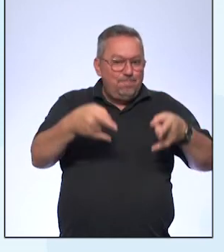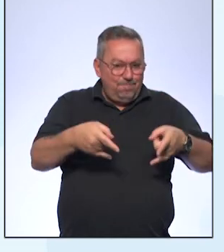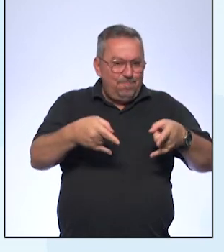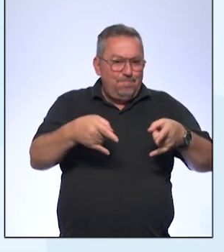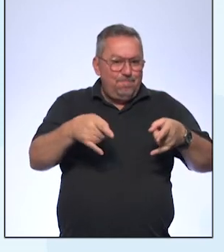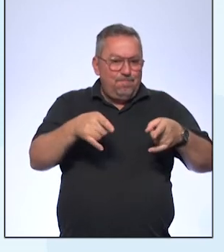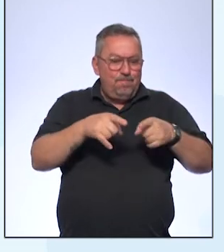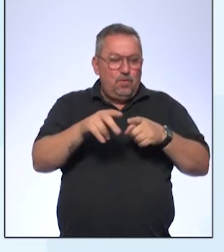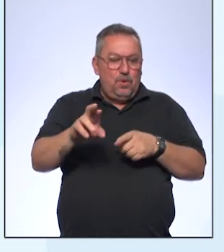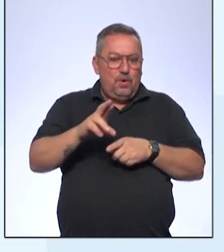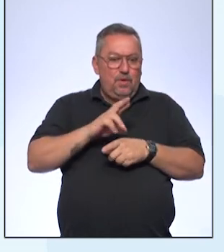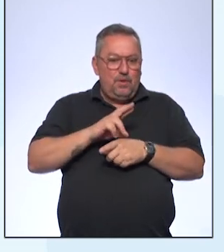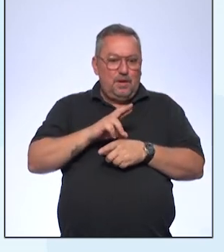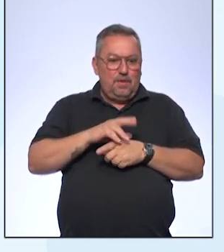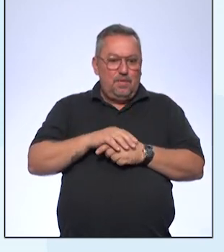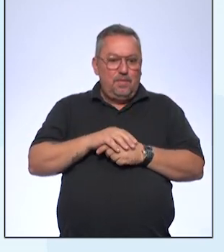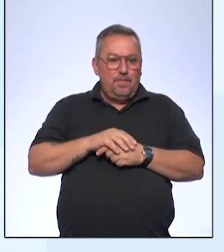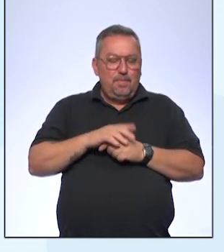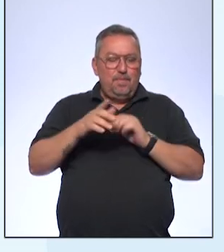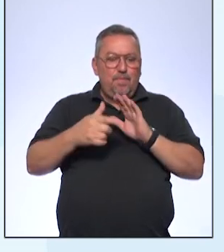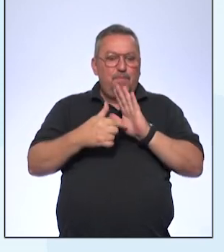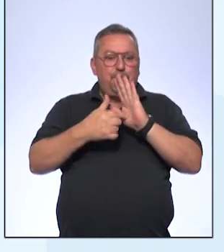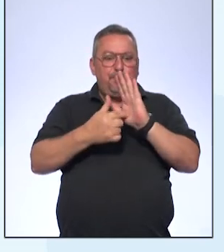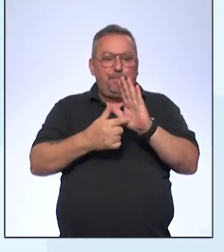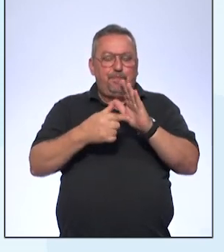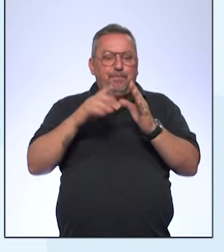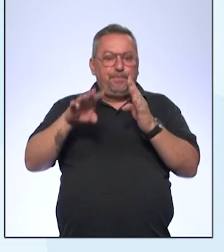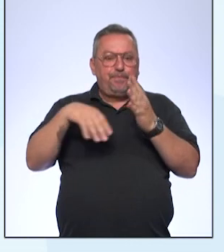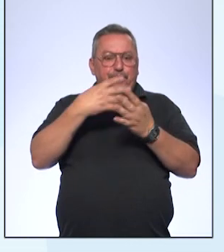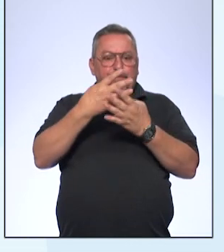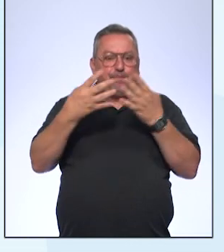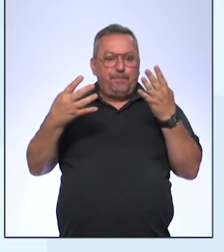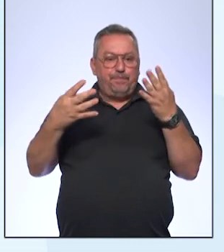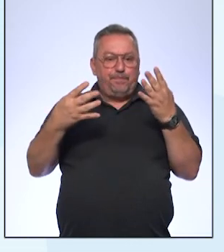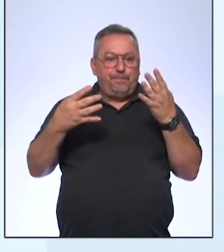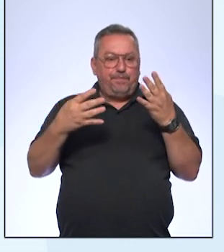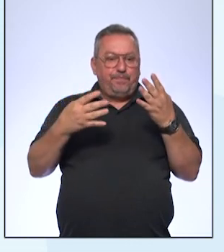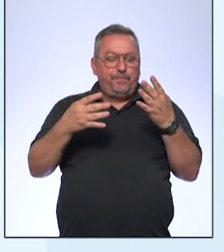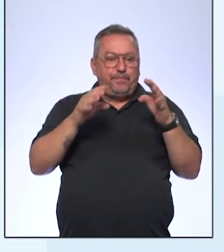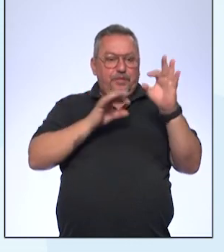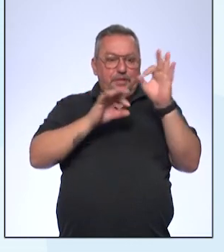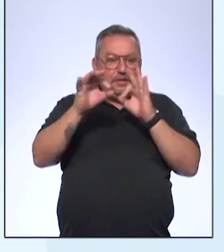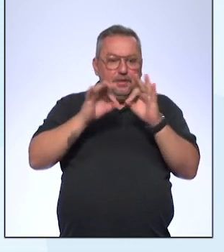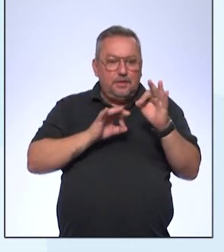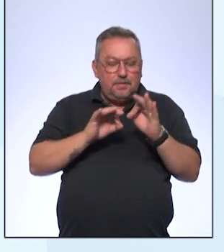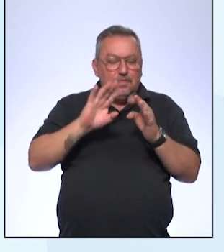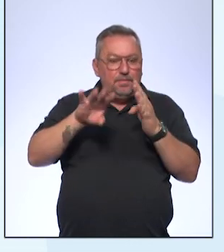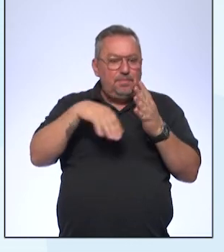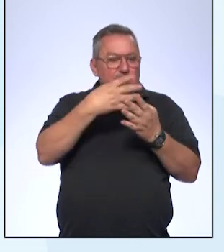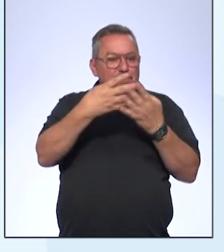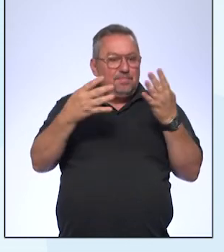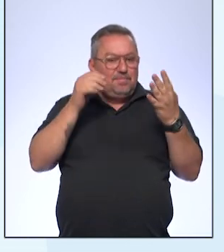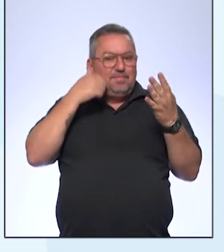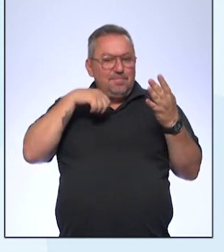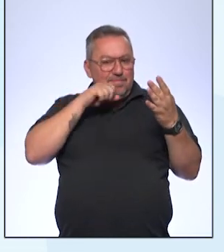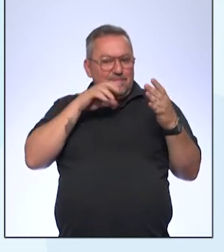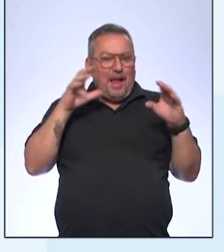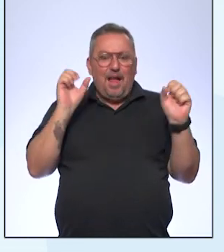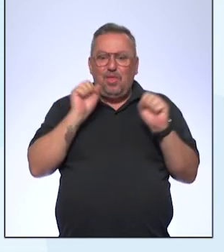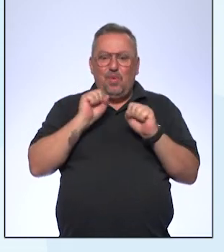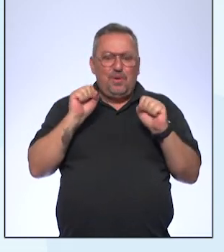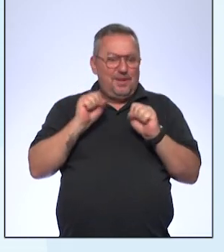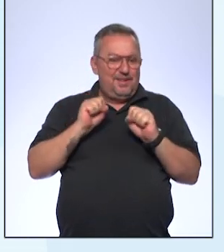e o resultado foi apresentado ali na tabela, né? Então, montaram ali uma tabela, olha, acho que as mães devem estar